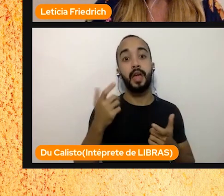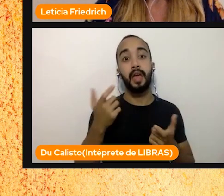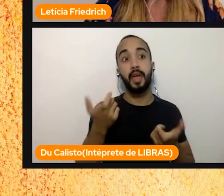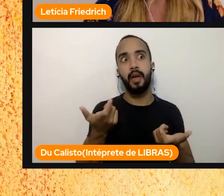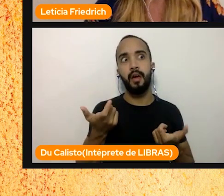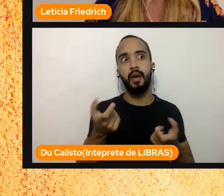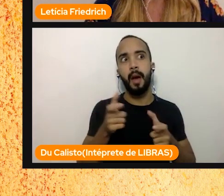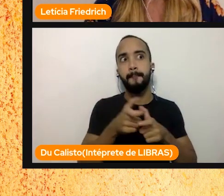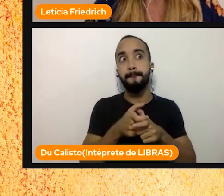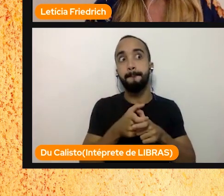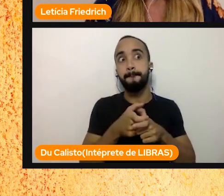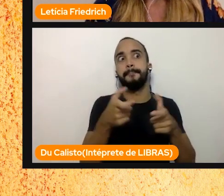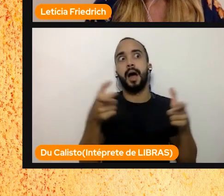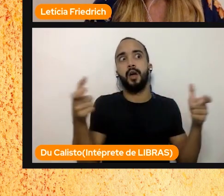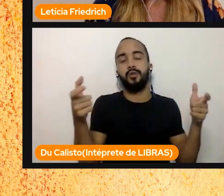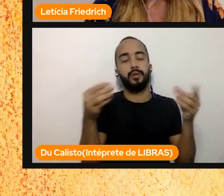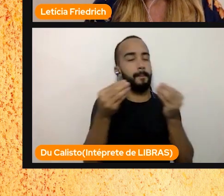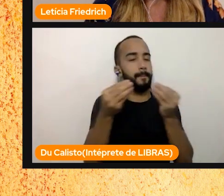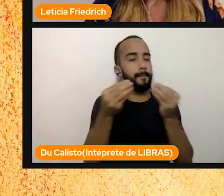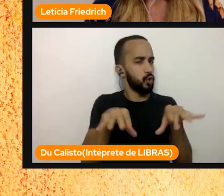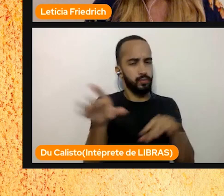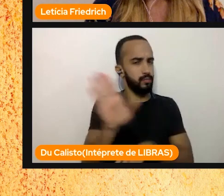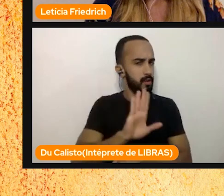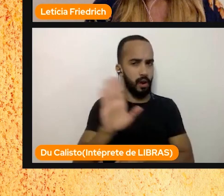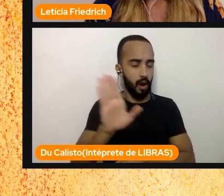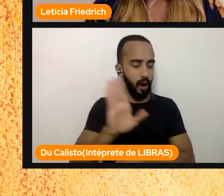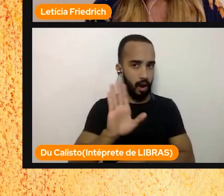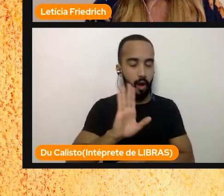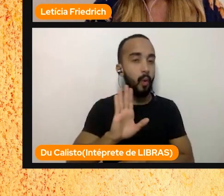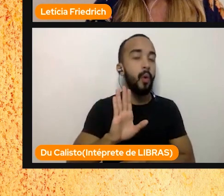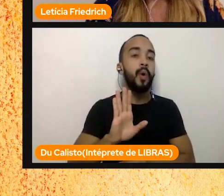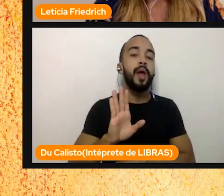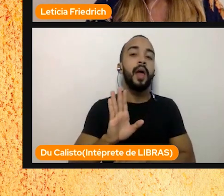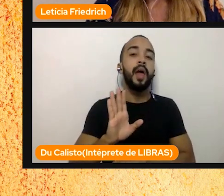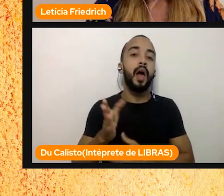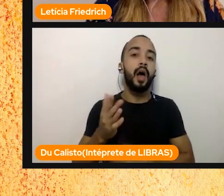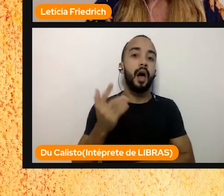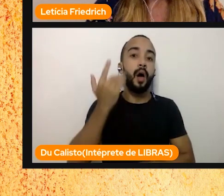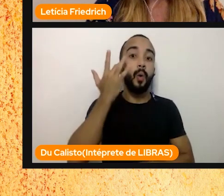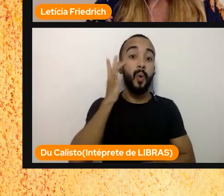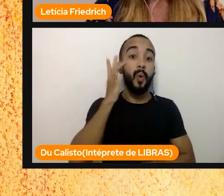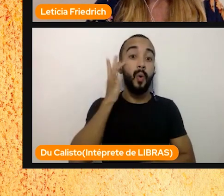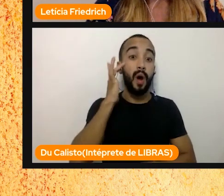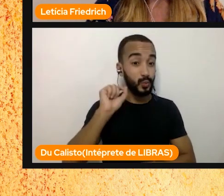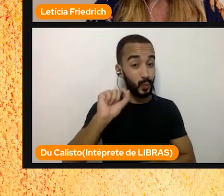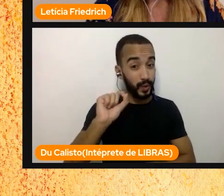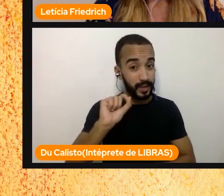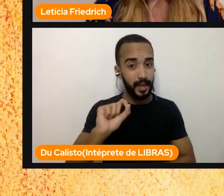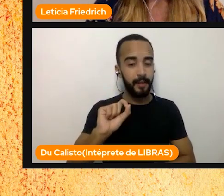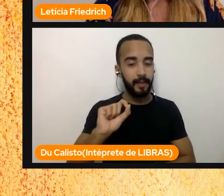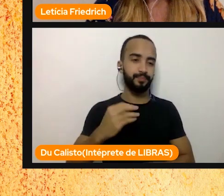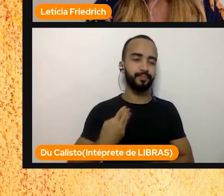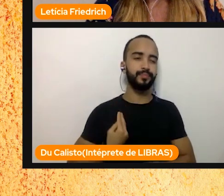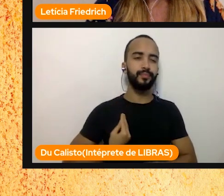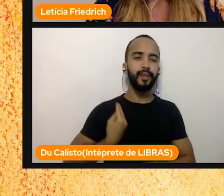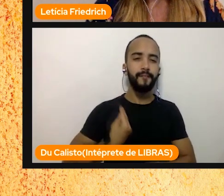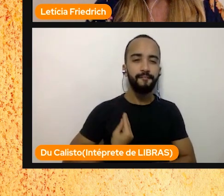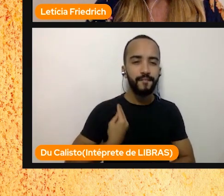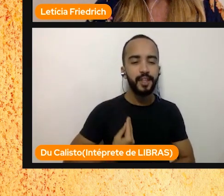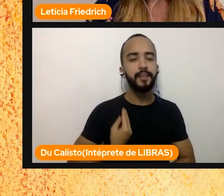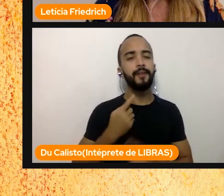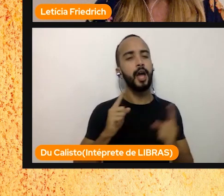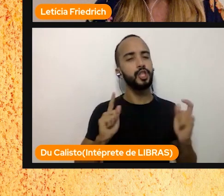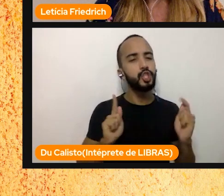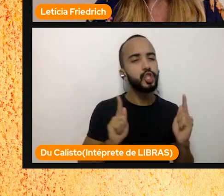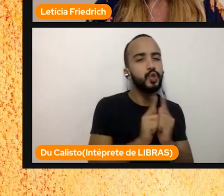a produção, né? Eu acho que, óbvio, a distância, aquela convivência é muito bacana, a gente tem